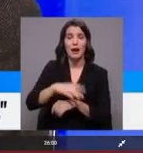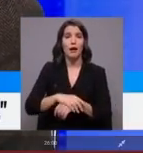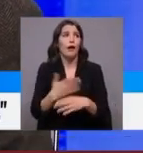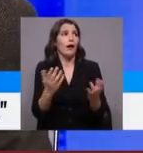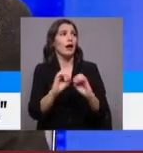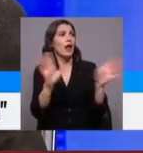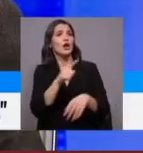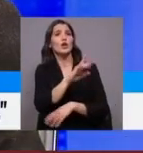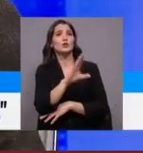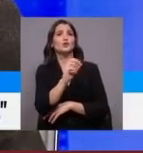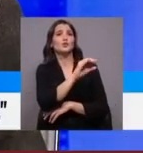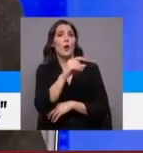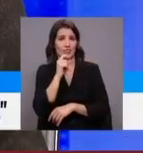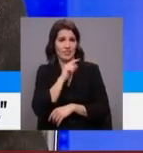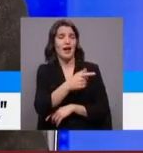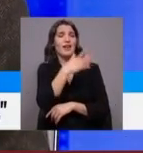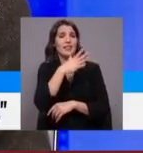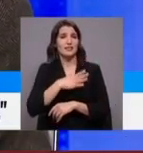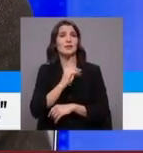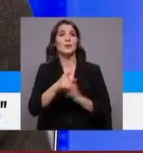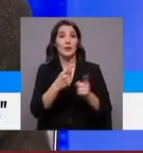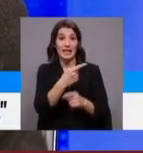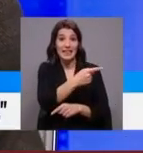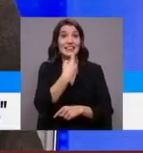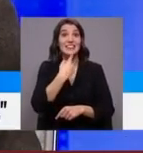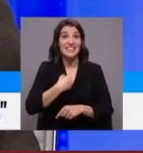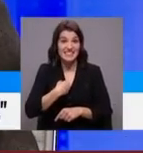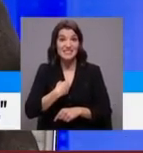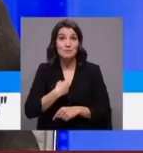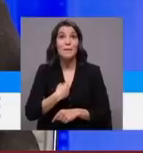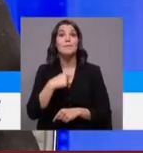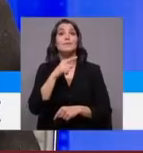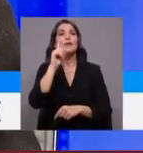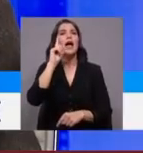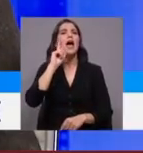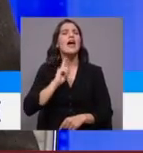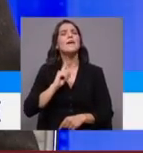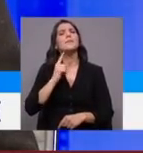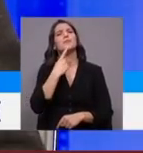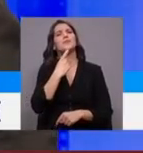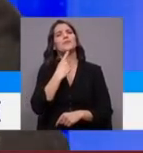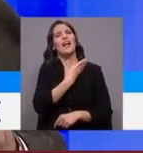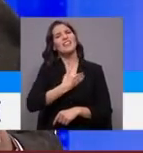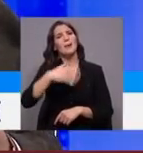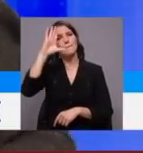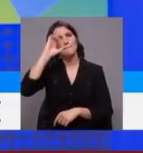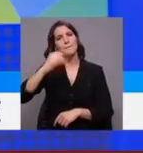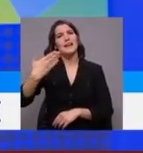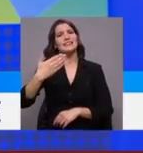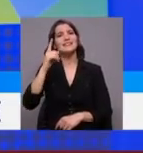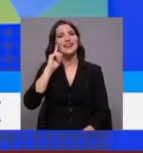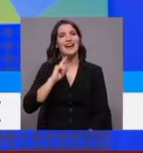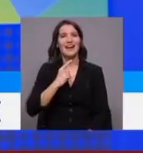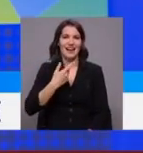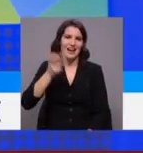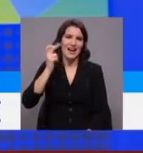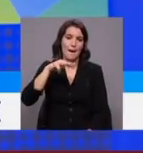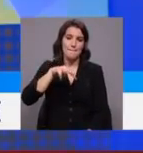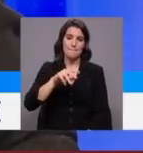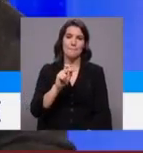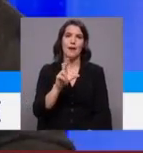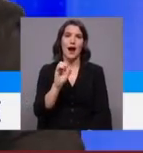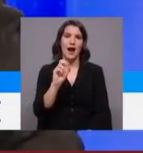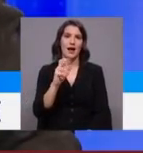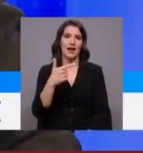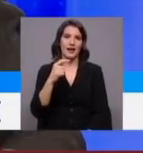é capaz de ver o seguinte é que disse que a Margaret Thatcher não era uma maneira livro que era conservador e ela que é para muita